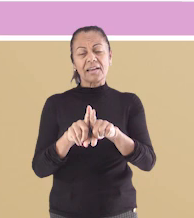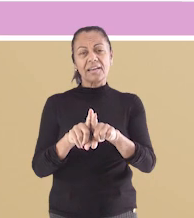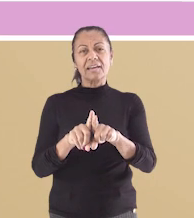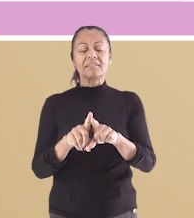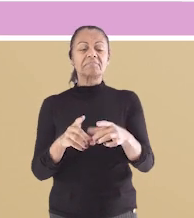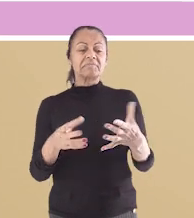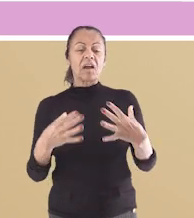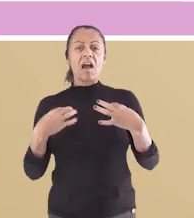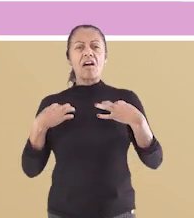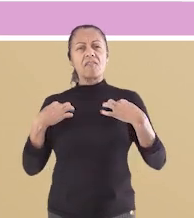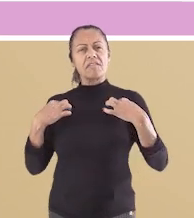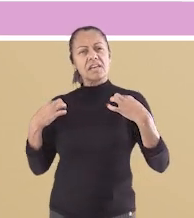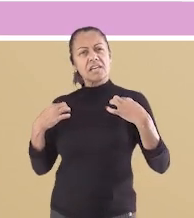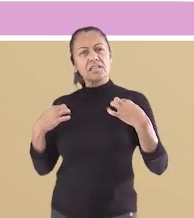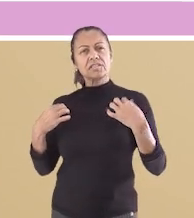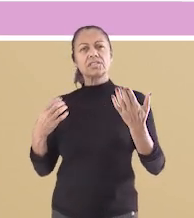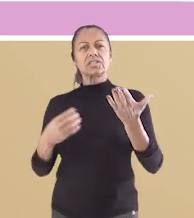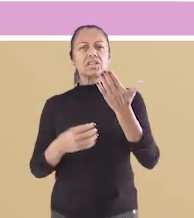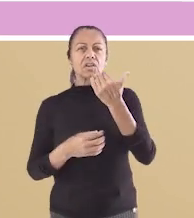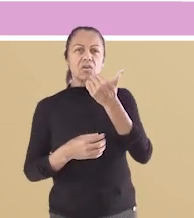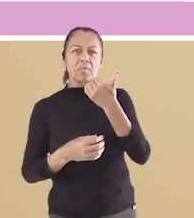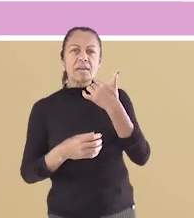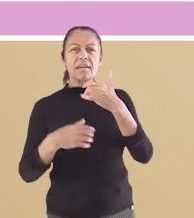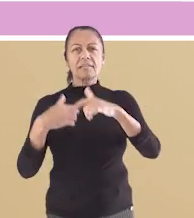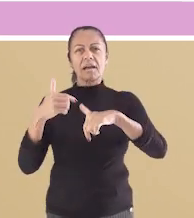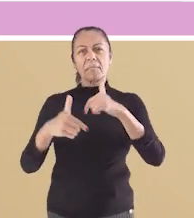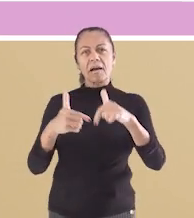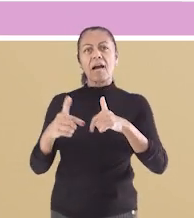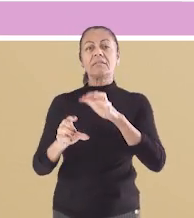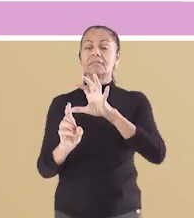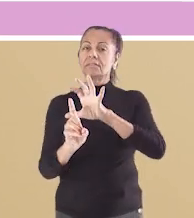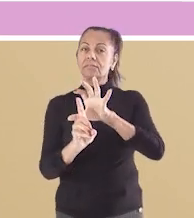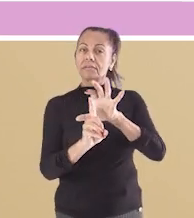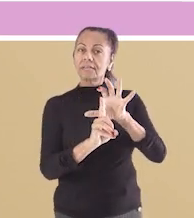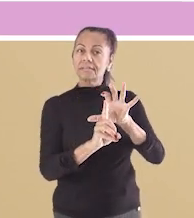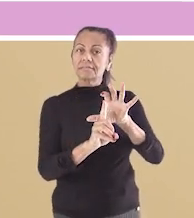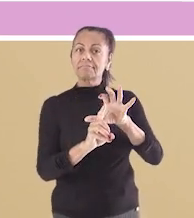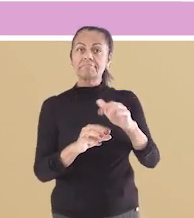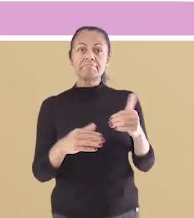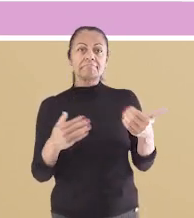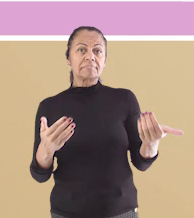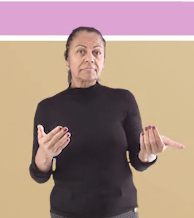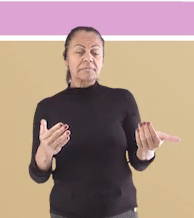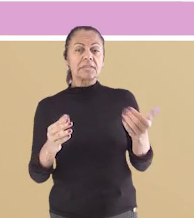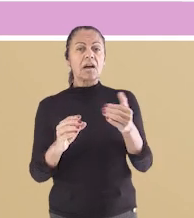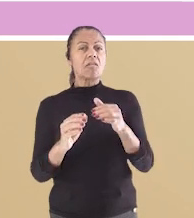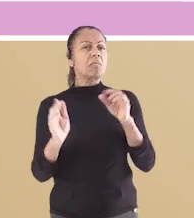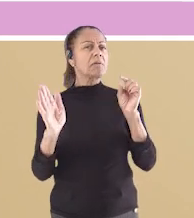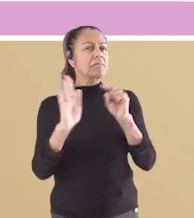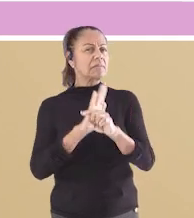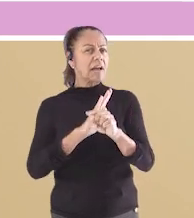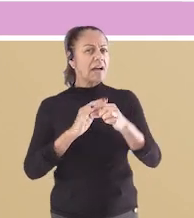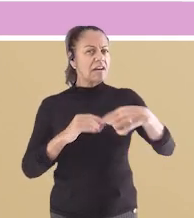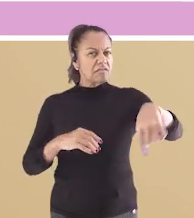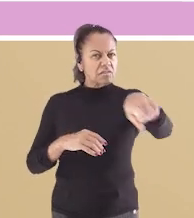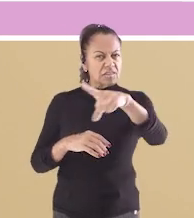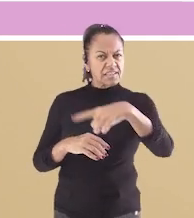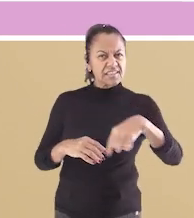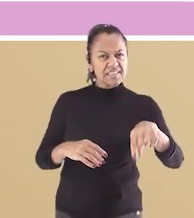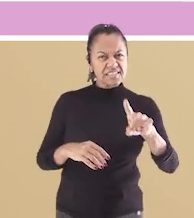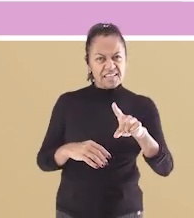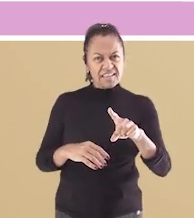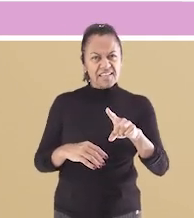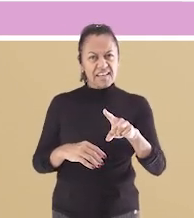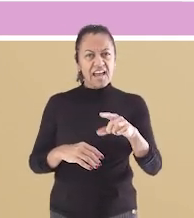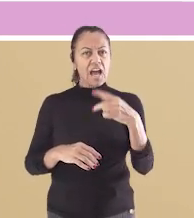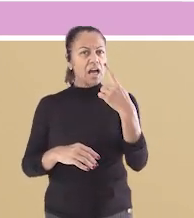alimentar, de vestir, de trabalhar. Diante dessa afirmação, nós podemos perguntar: você é influenciado